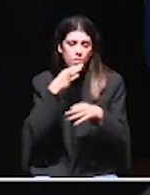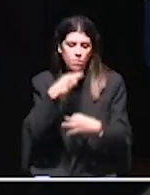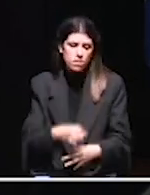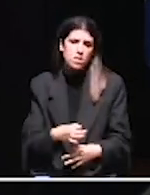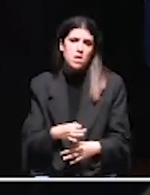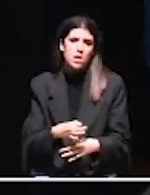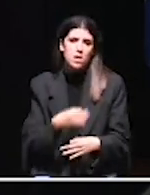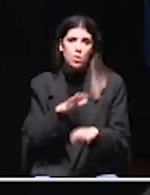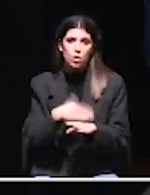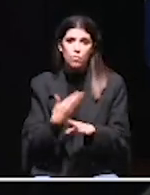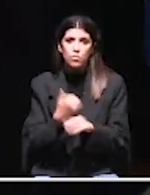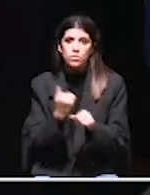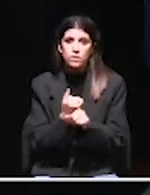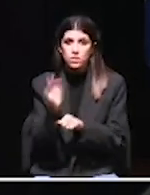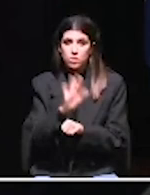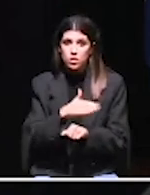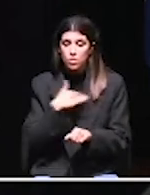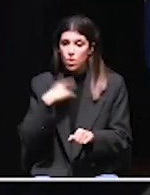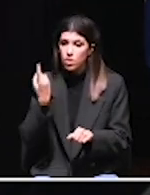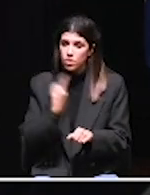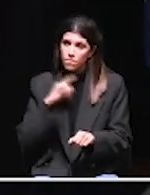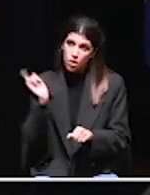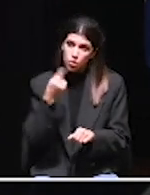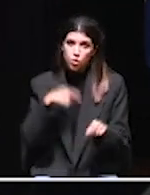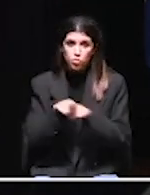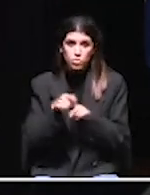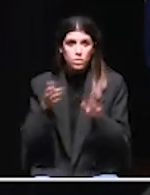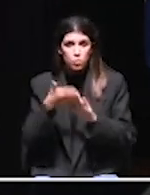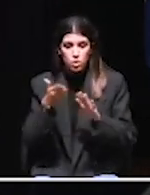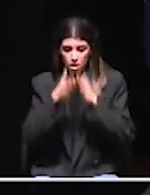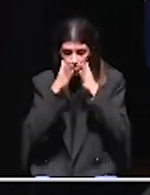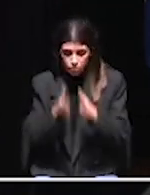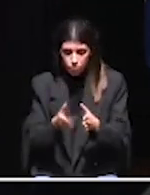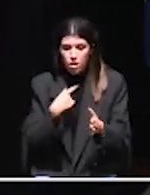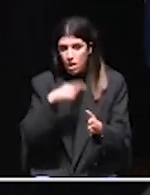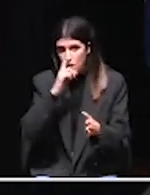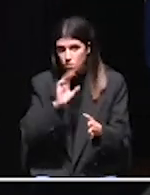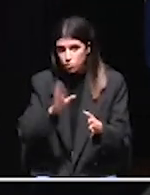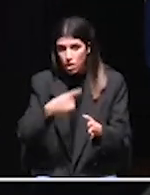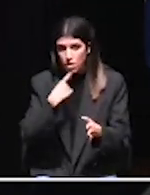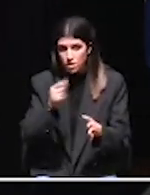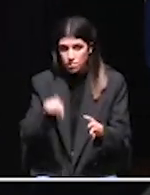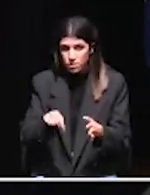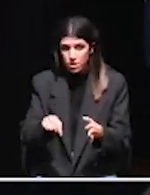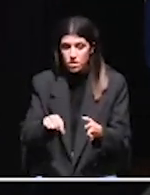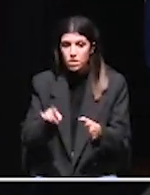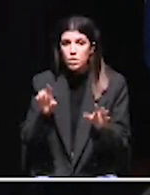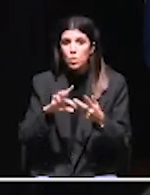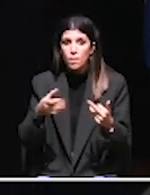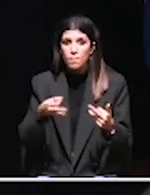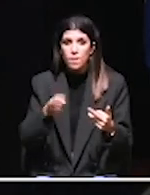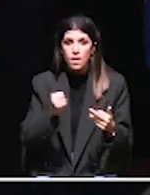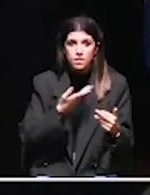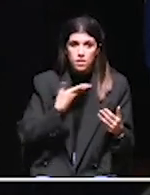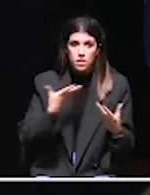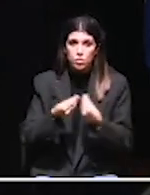O reforço do Serviço Nacional de Saúde deveria ser a prioridade de todos os atores políticos. E relembro o que já dissemos aqui. Com o que o Executivo do